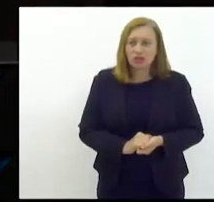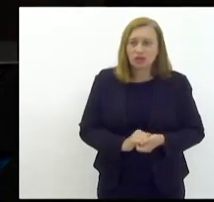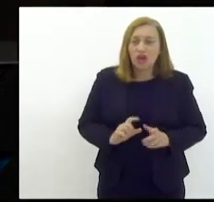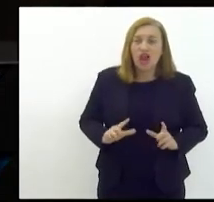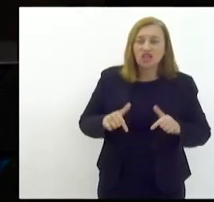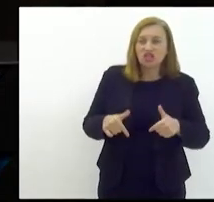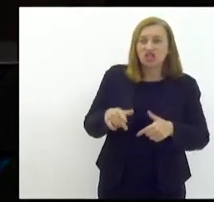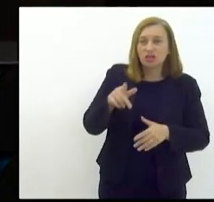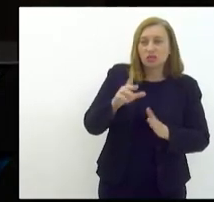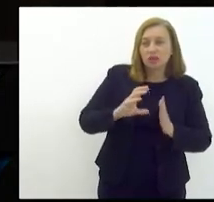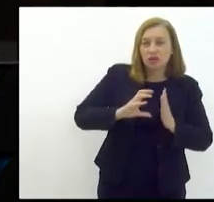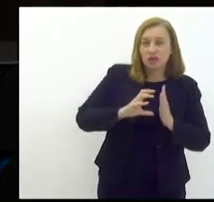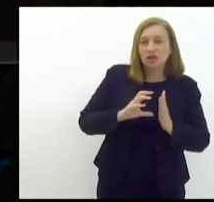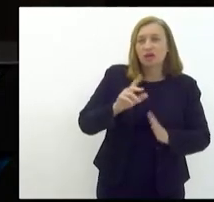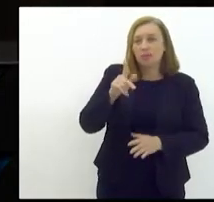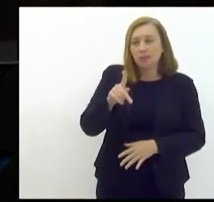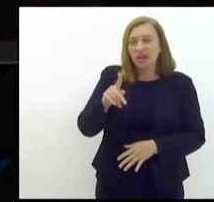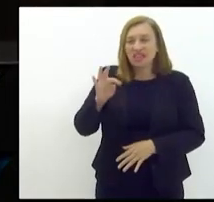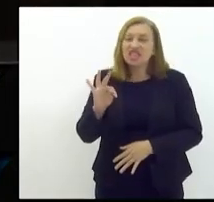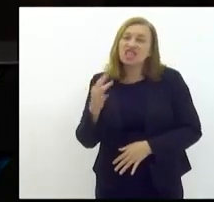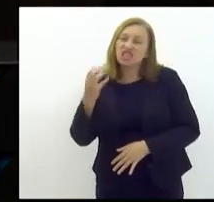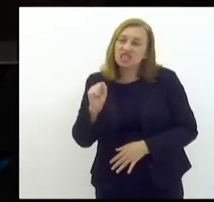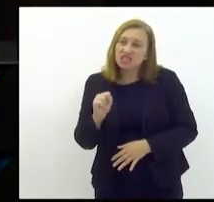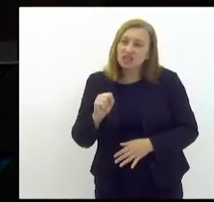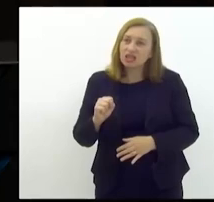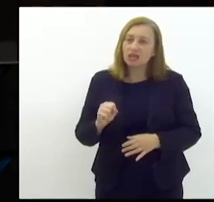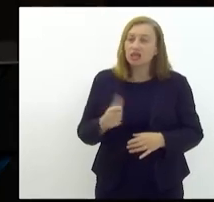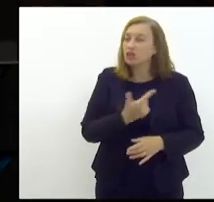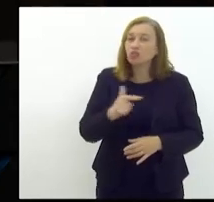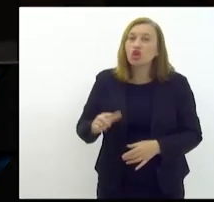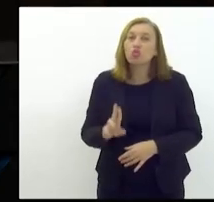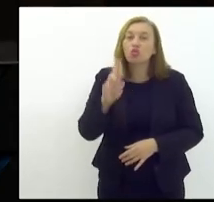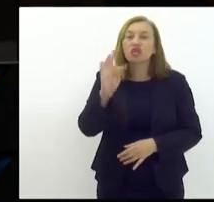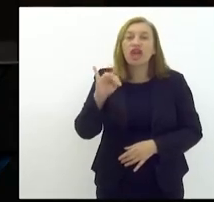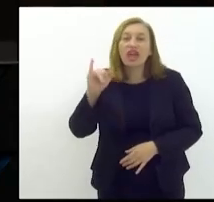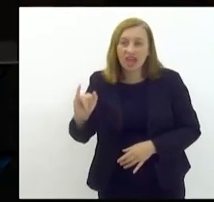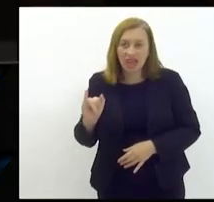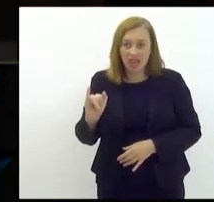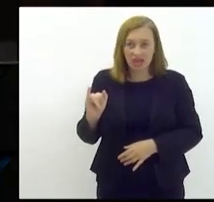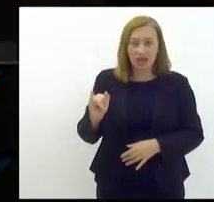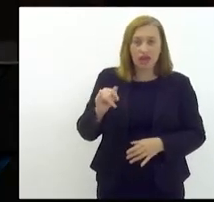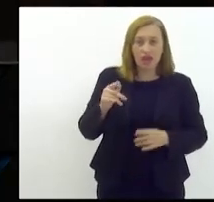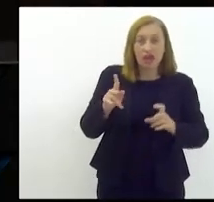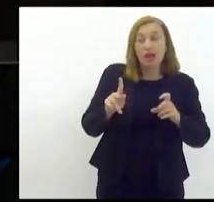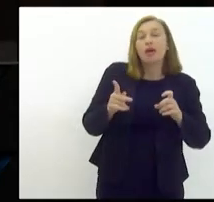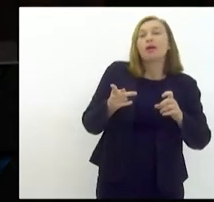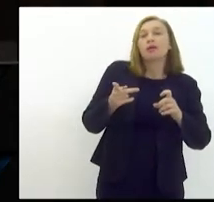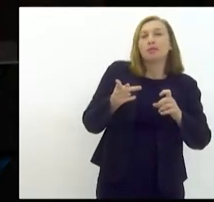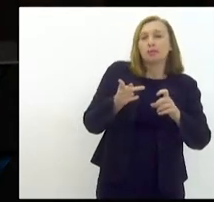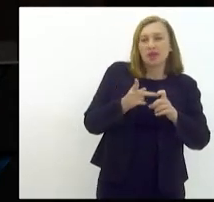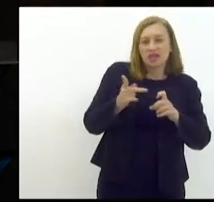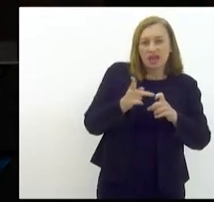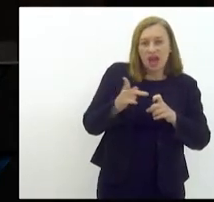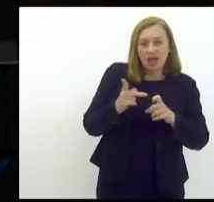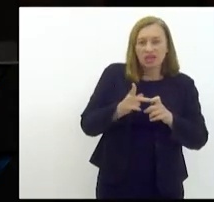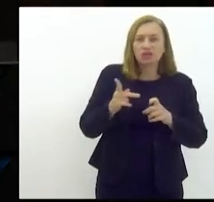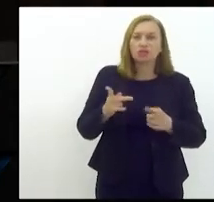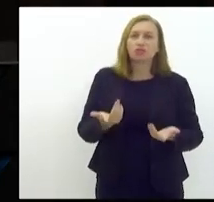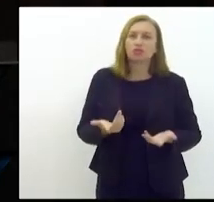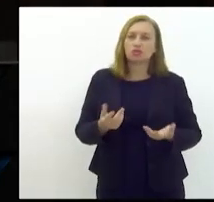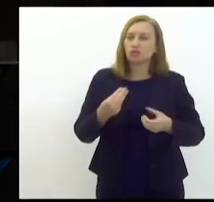circo e que não tem uma UTI pediátrica no município